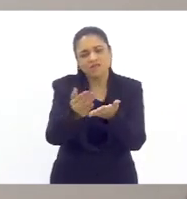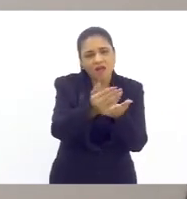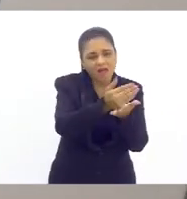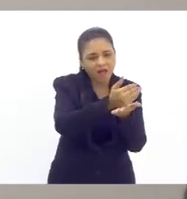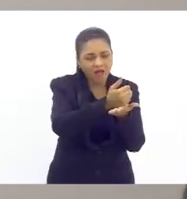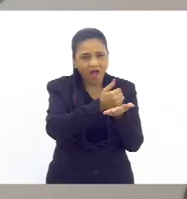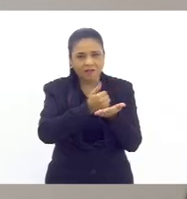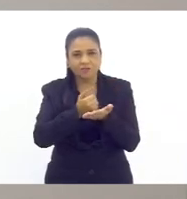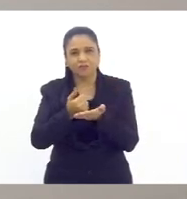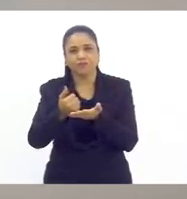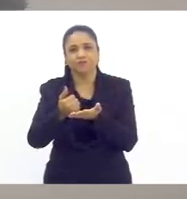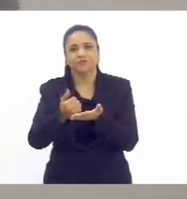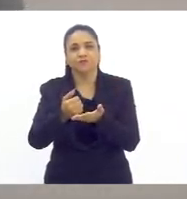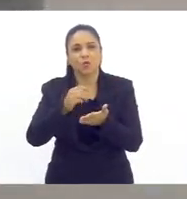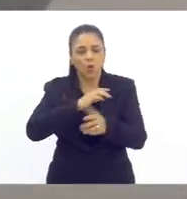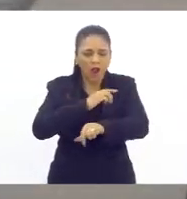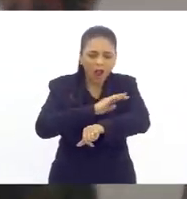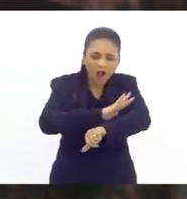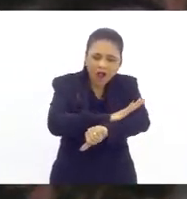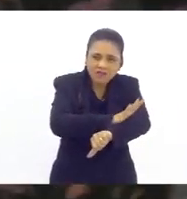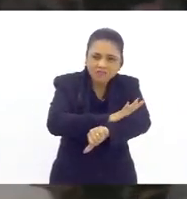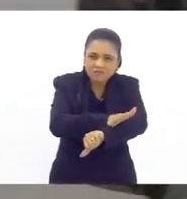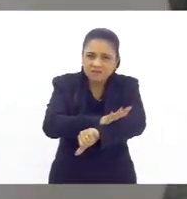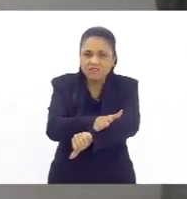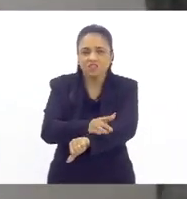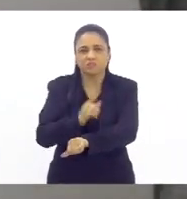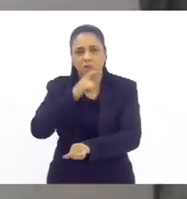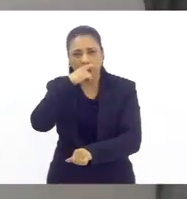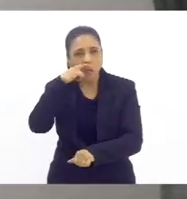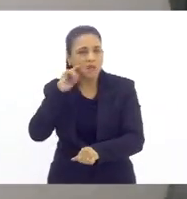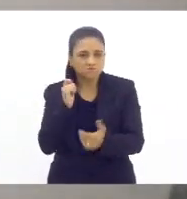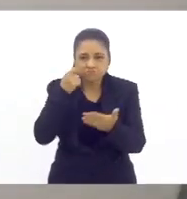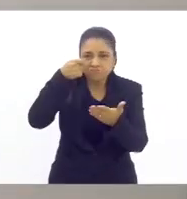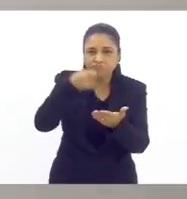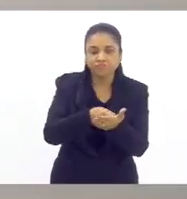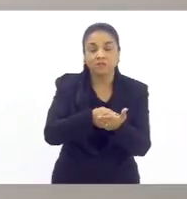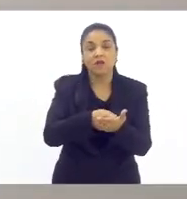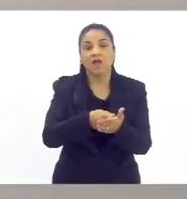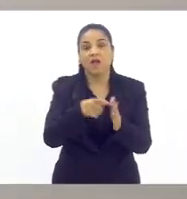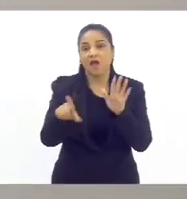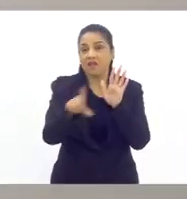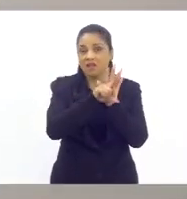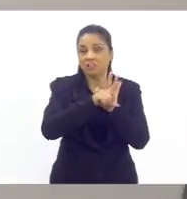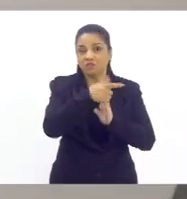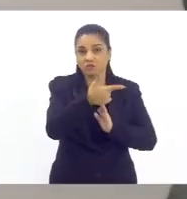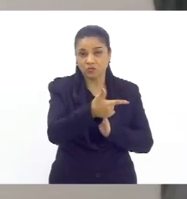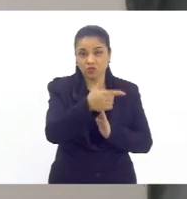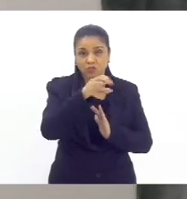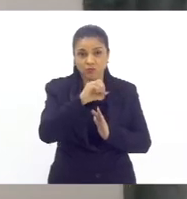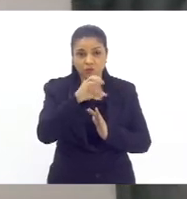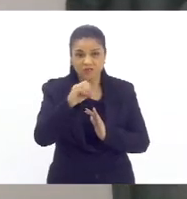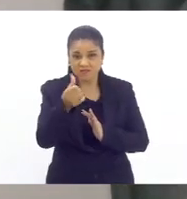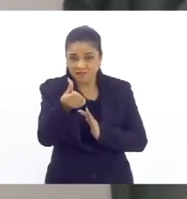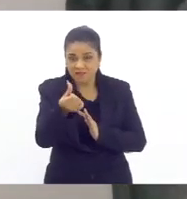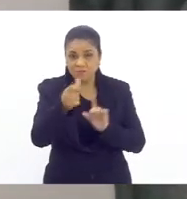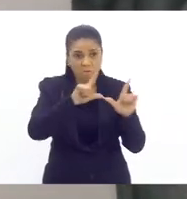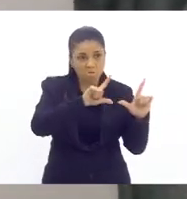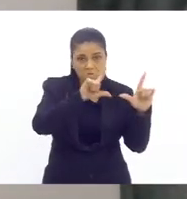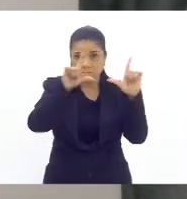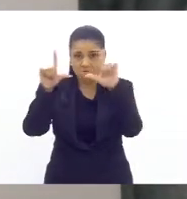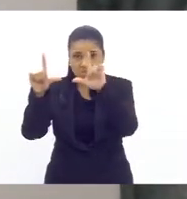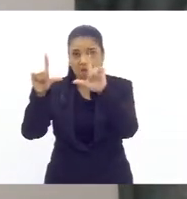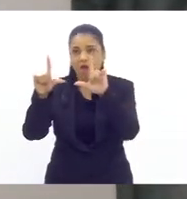o classicismo o racismo o etarismo Além de 2006 Júlia se você puder passar só um primeiro gráfico esse